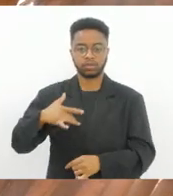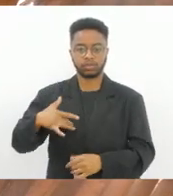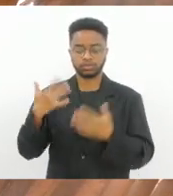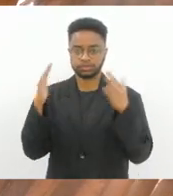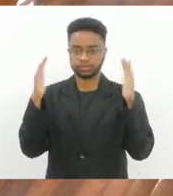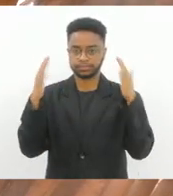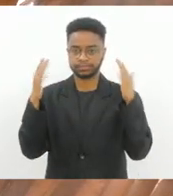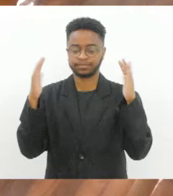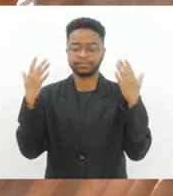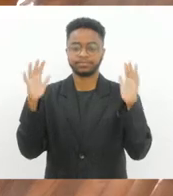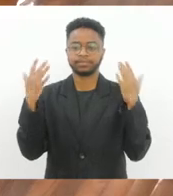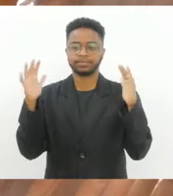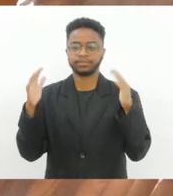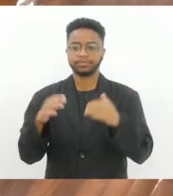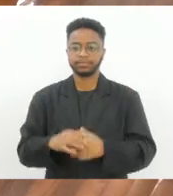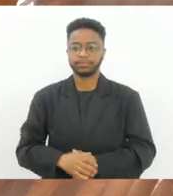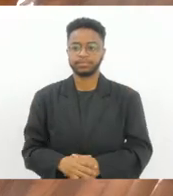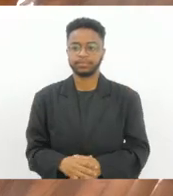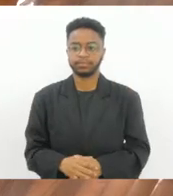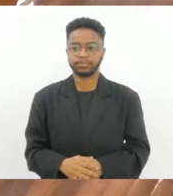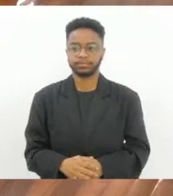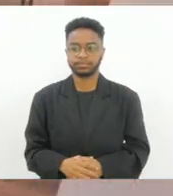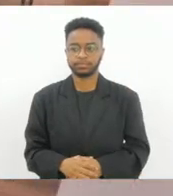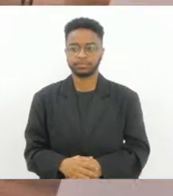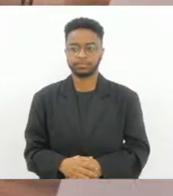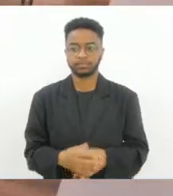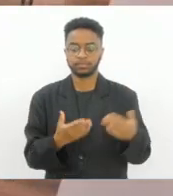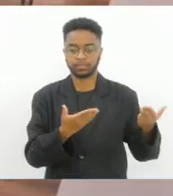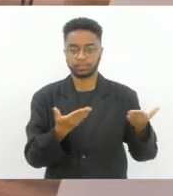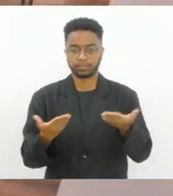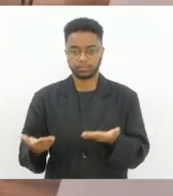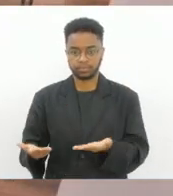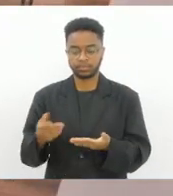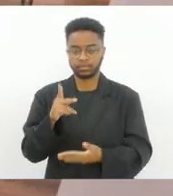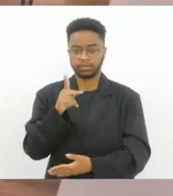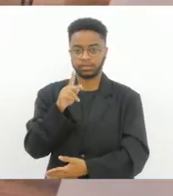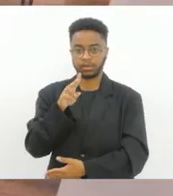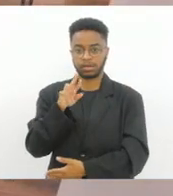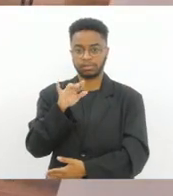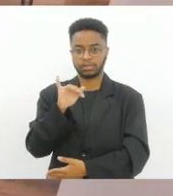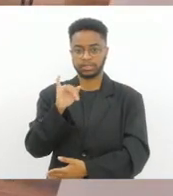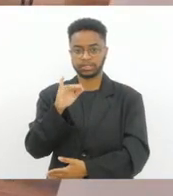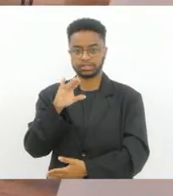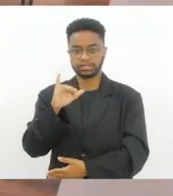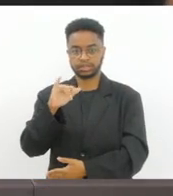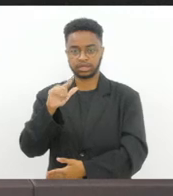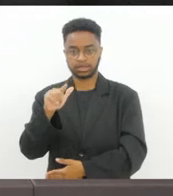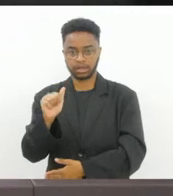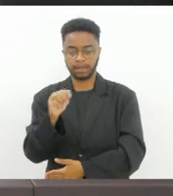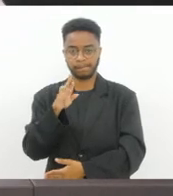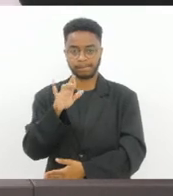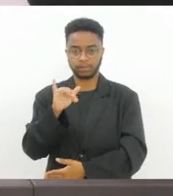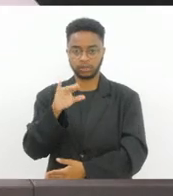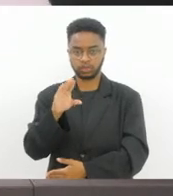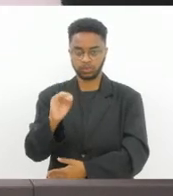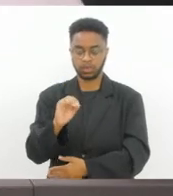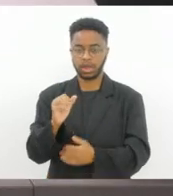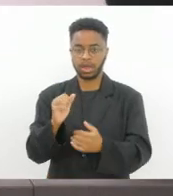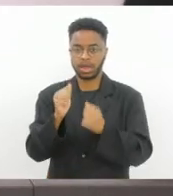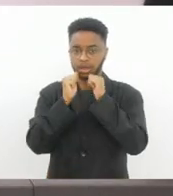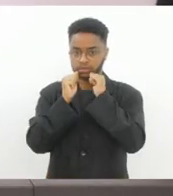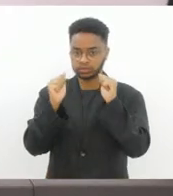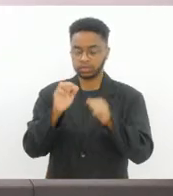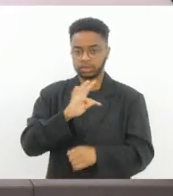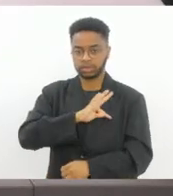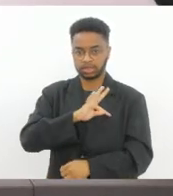Por favor. Convido a senhora Priscila Brito, assessora técnica da Coordenação de